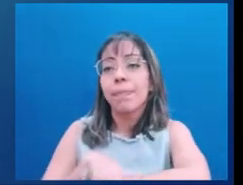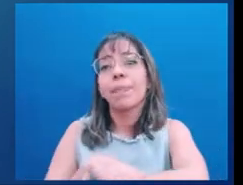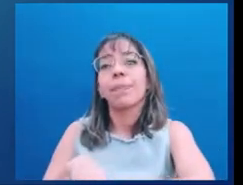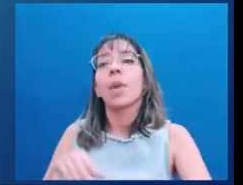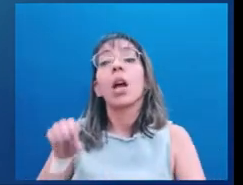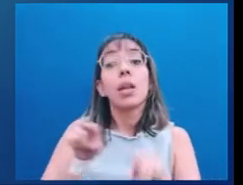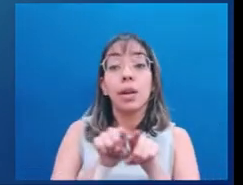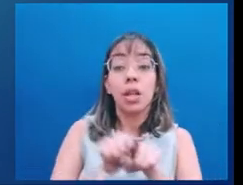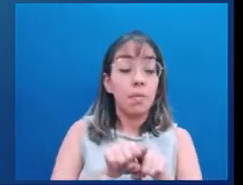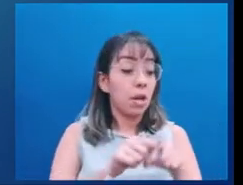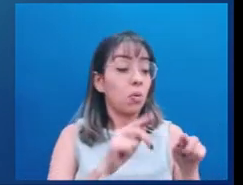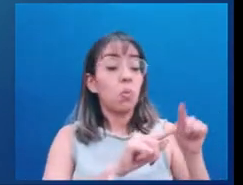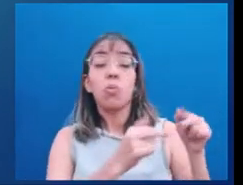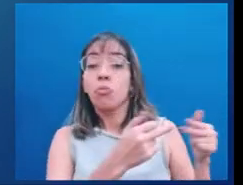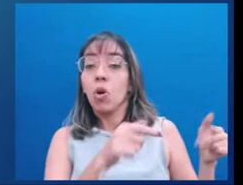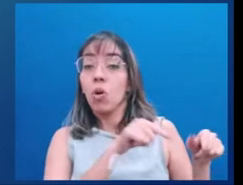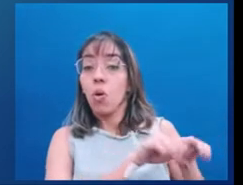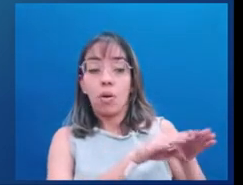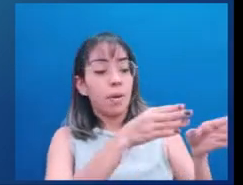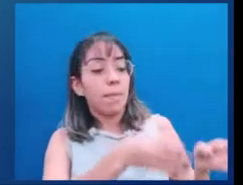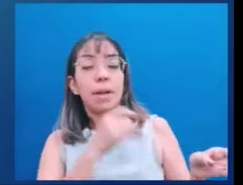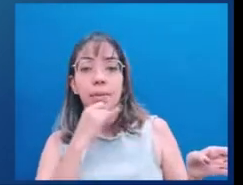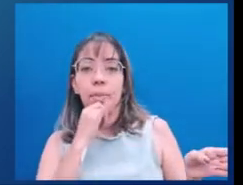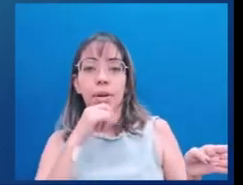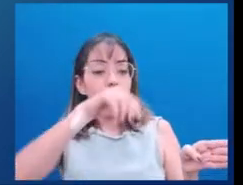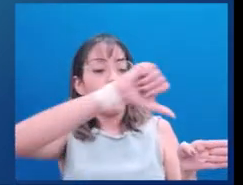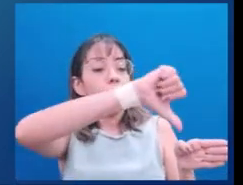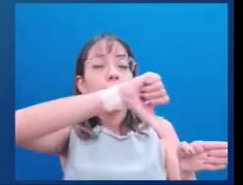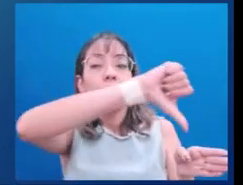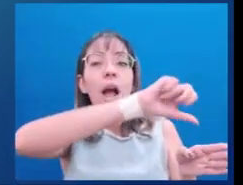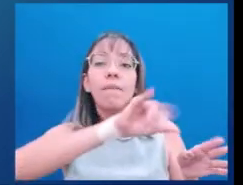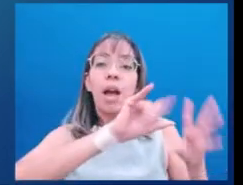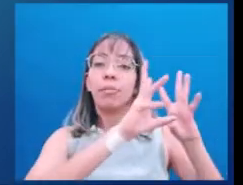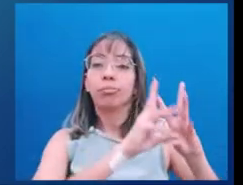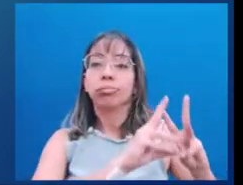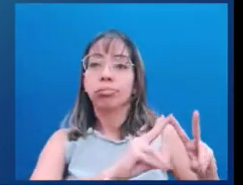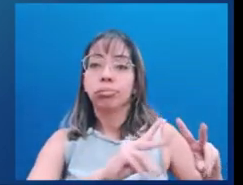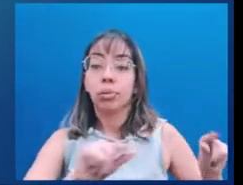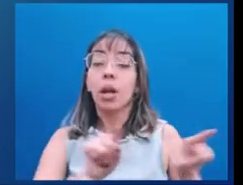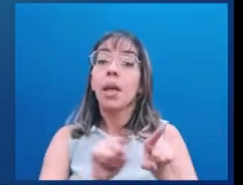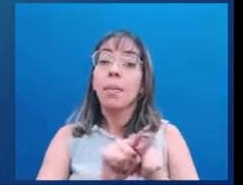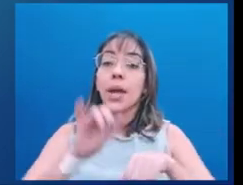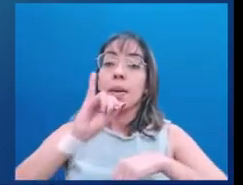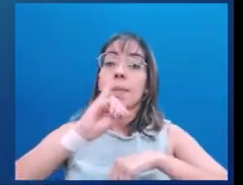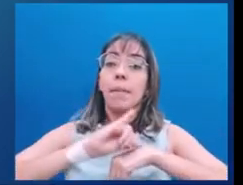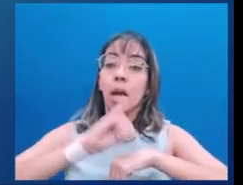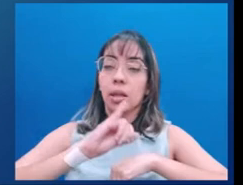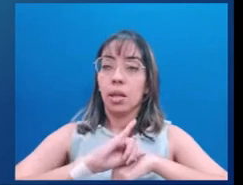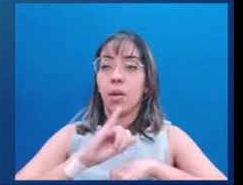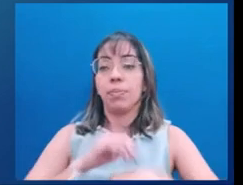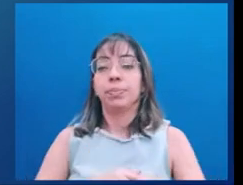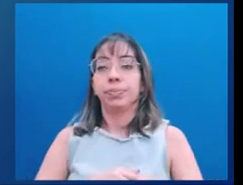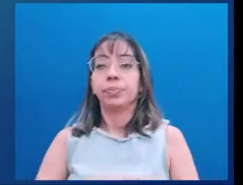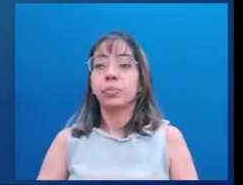vê aqui nessa imagem, quanto em superfícies, né? Então, aqui indicando as superfícies. Ataca ou